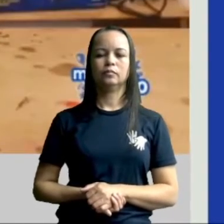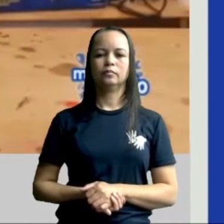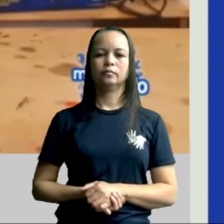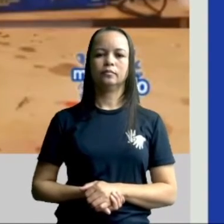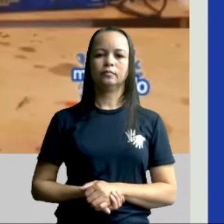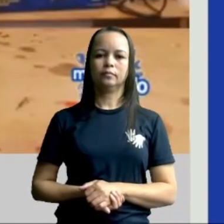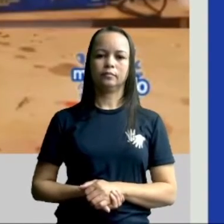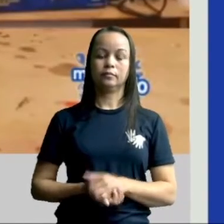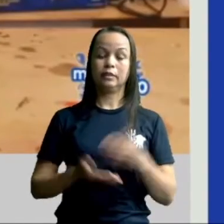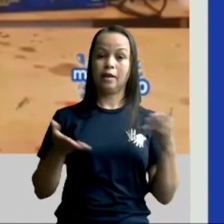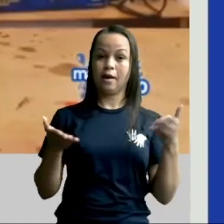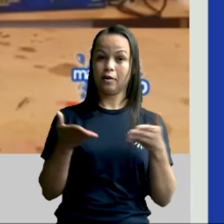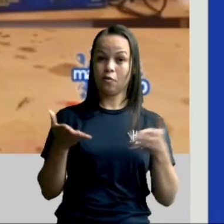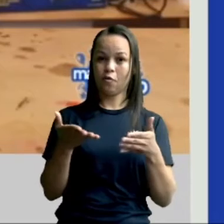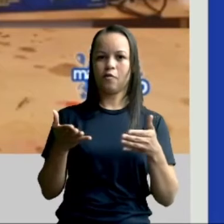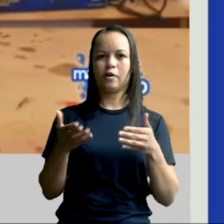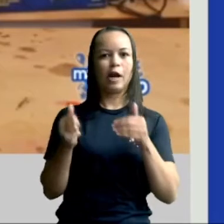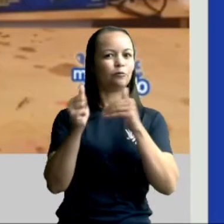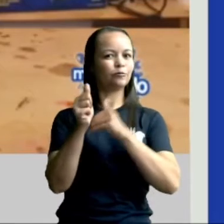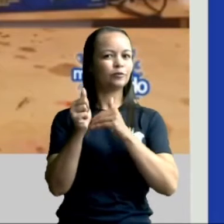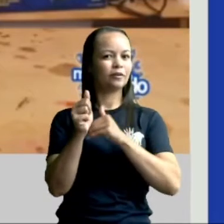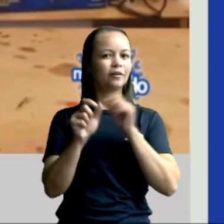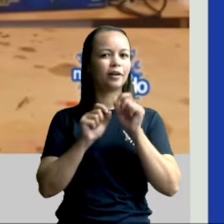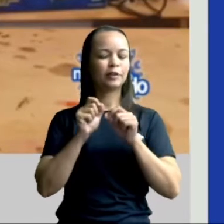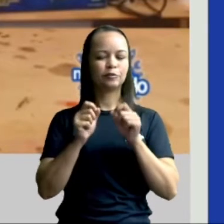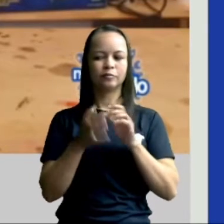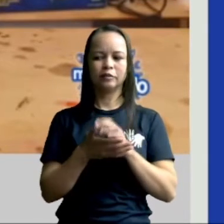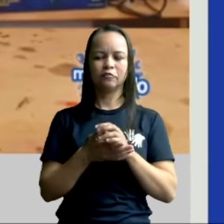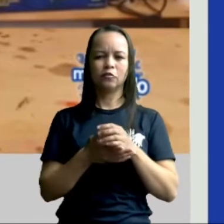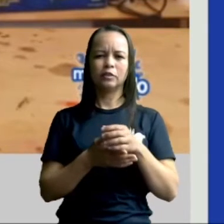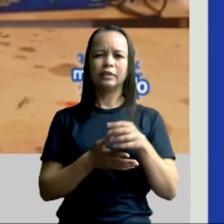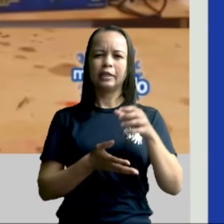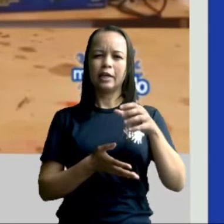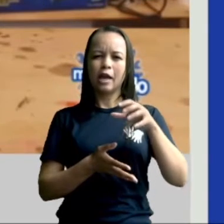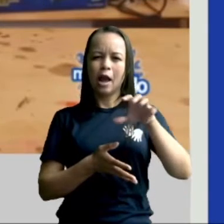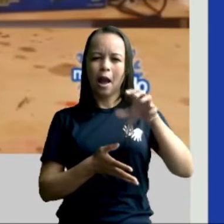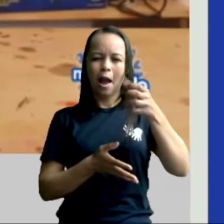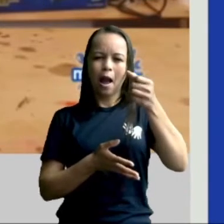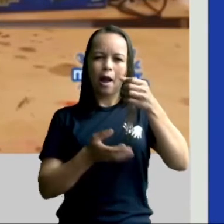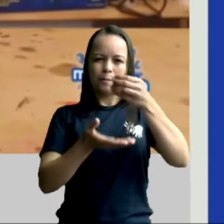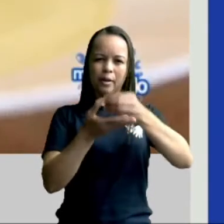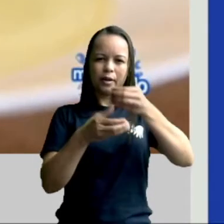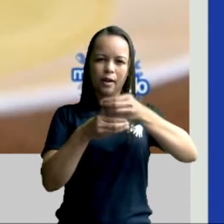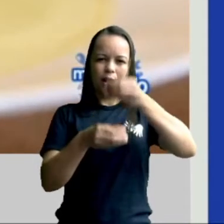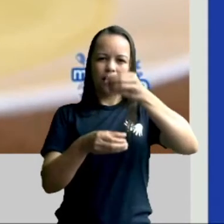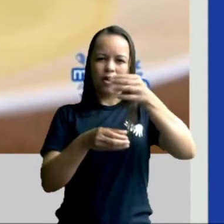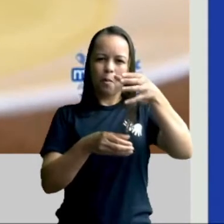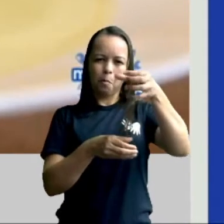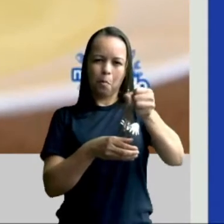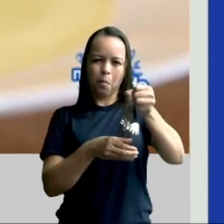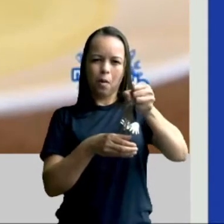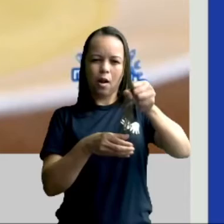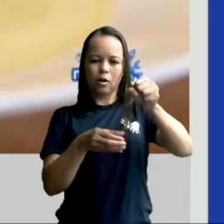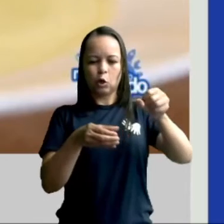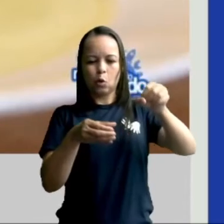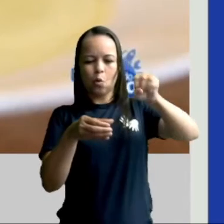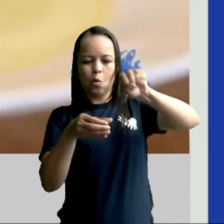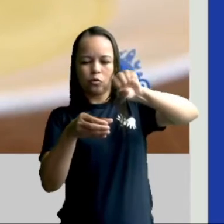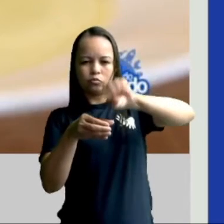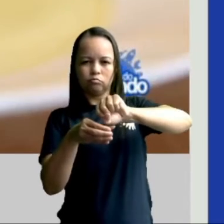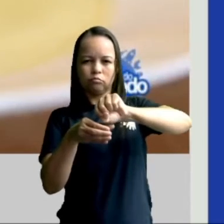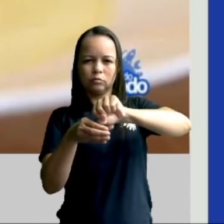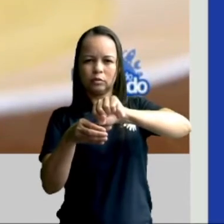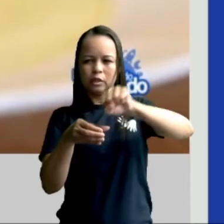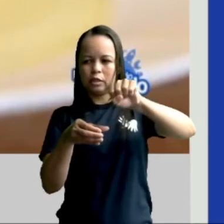E agora é que vem o segredo. Você tem que apertar um pouquinho a garrafa, encostar a garrafa na gema